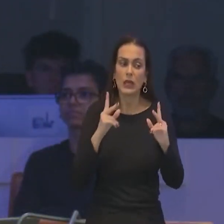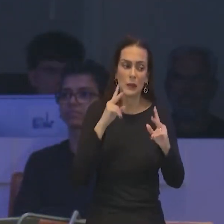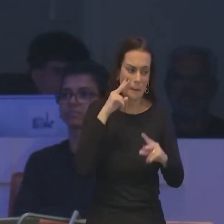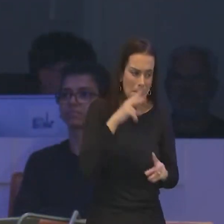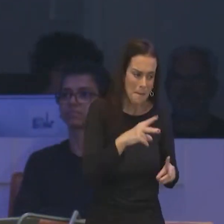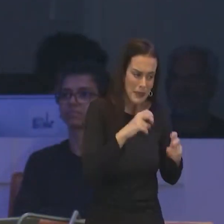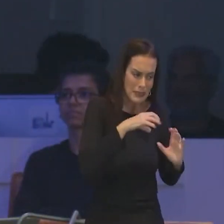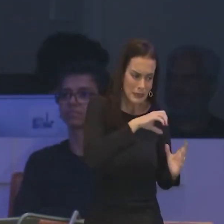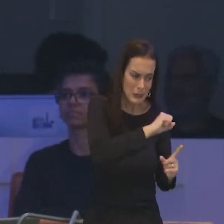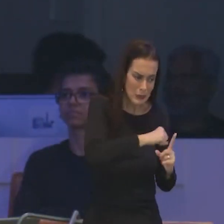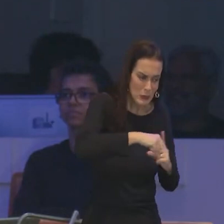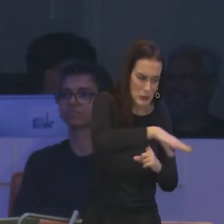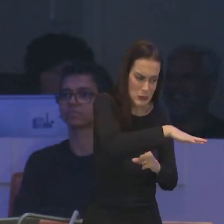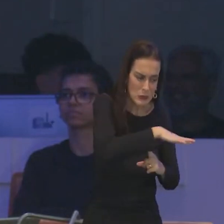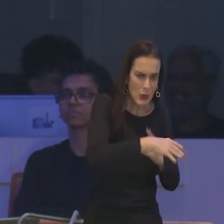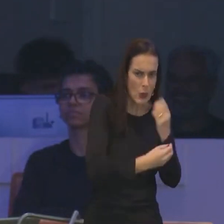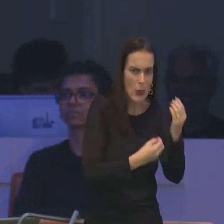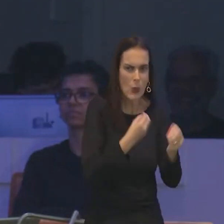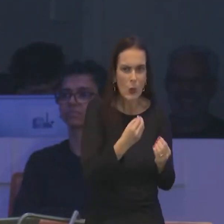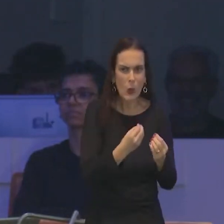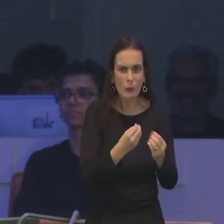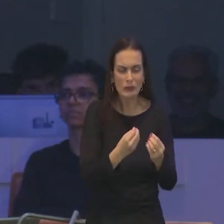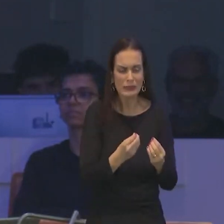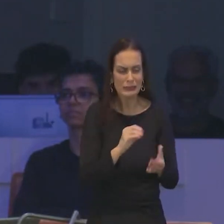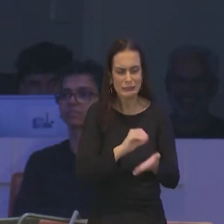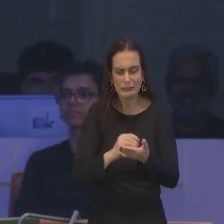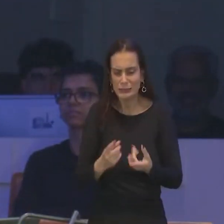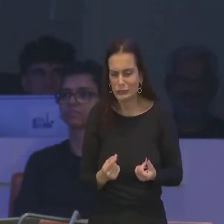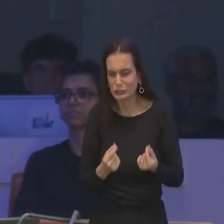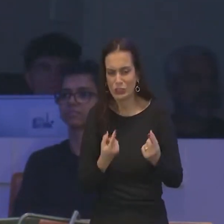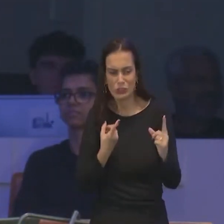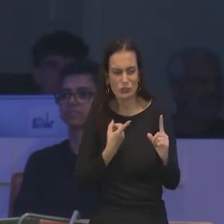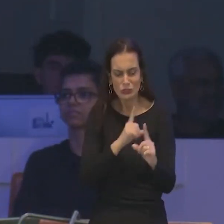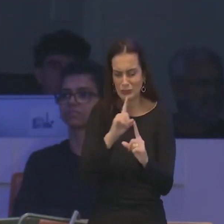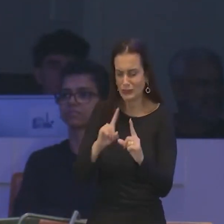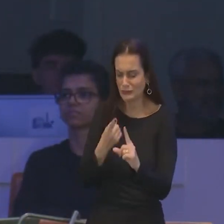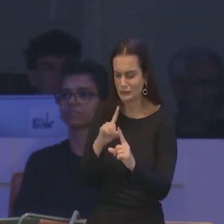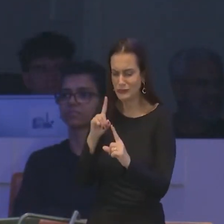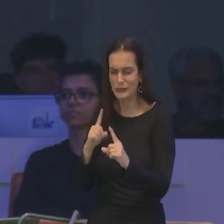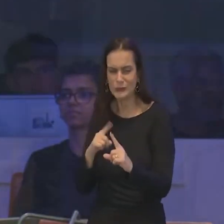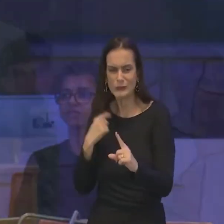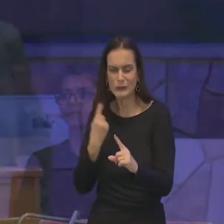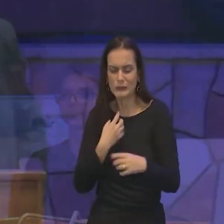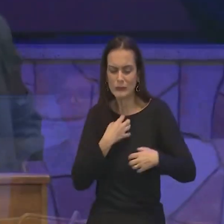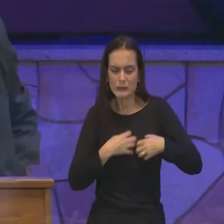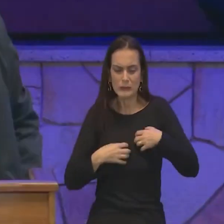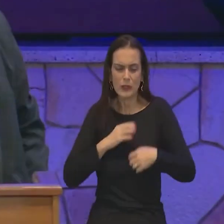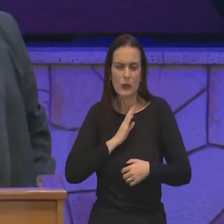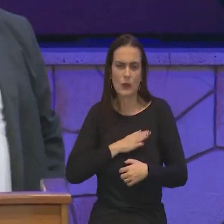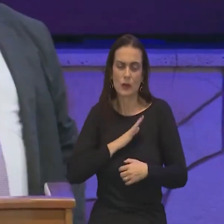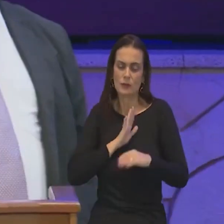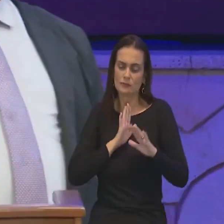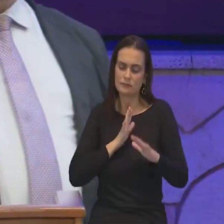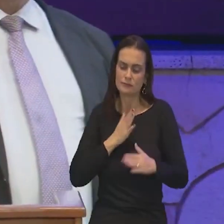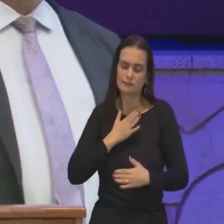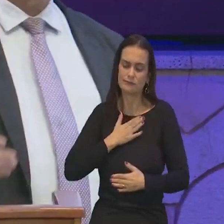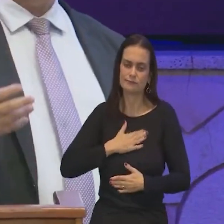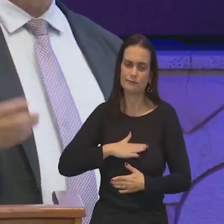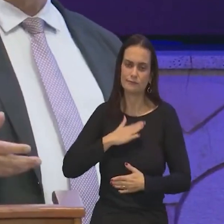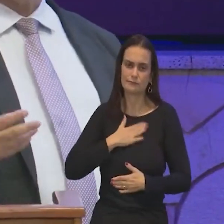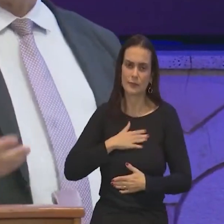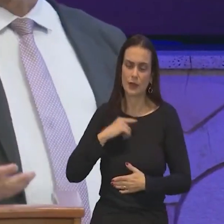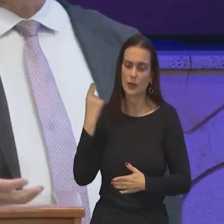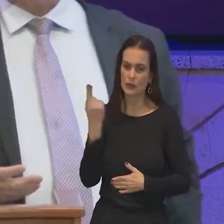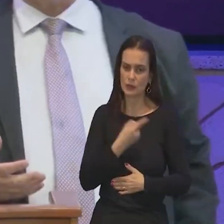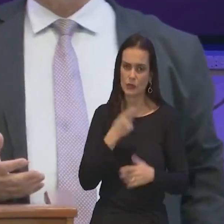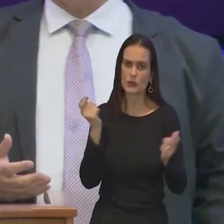vezes isso nos abate. É a pressão financeira, são os desafios que entristecem o nosso coração. Ah, meus irmãos, mas nós